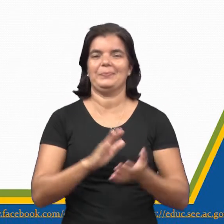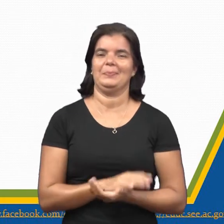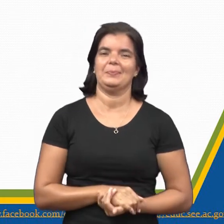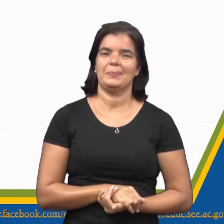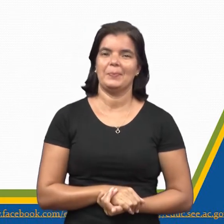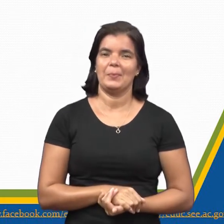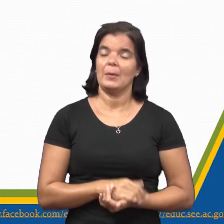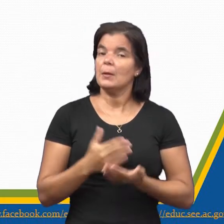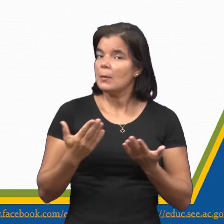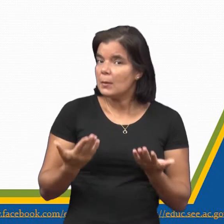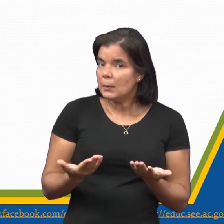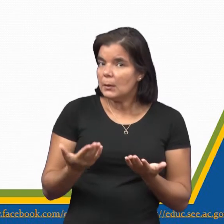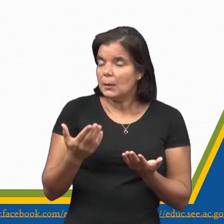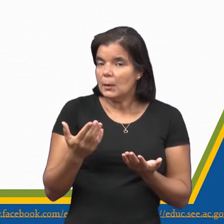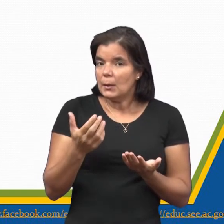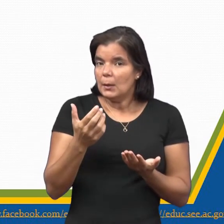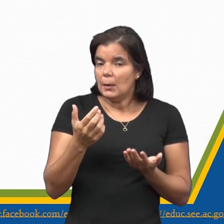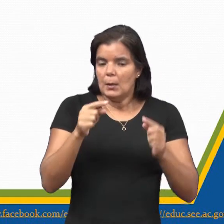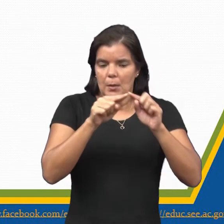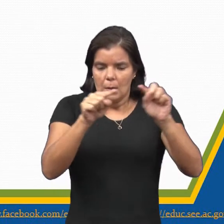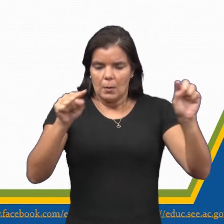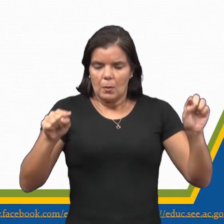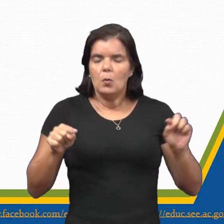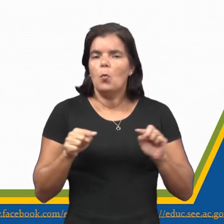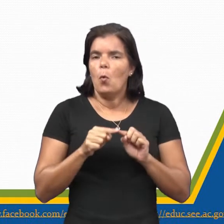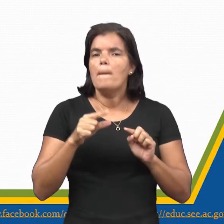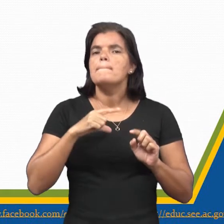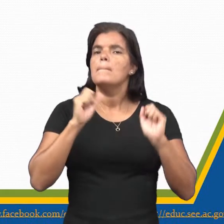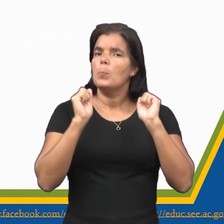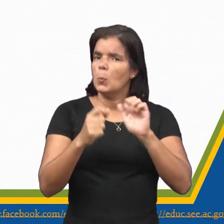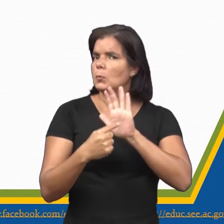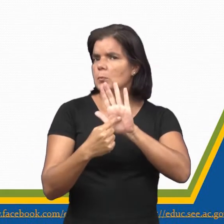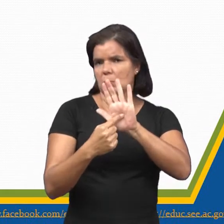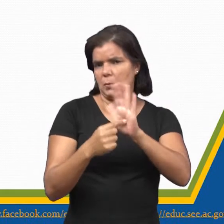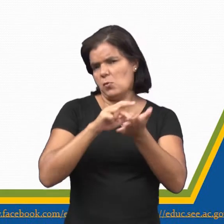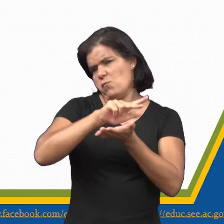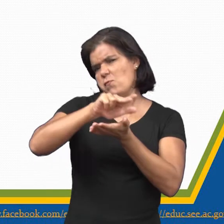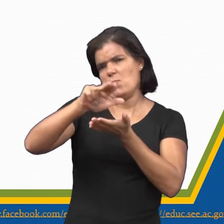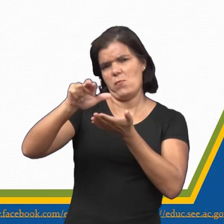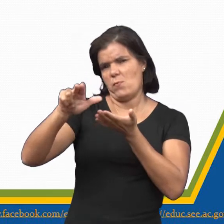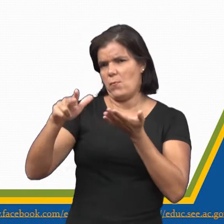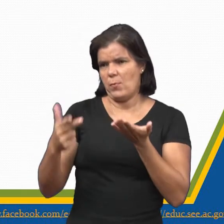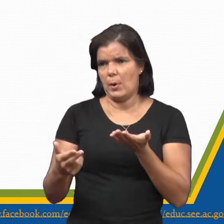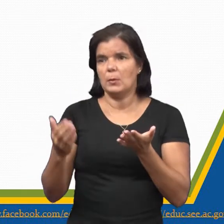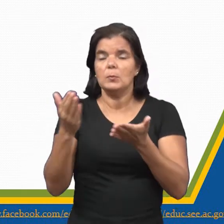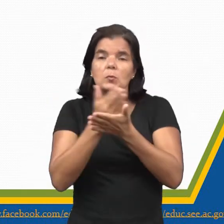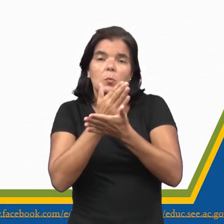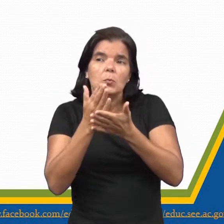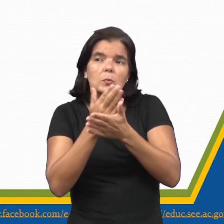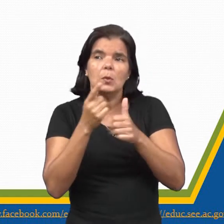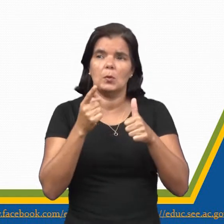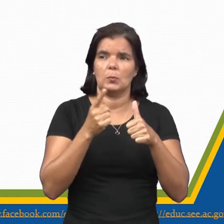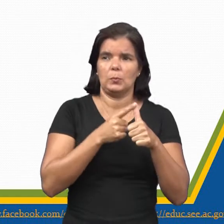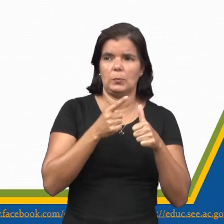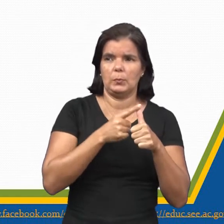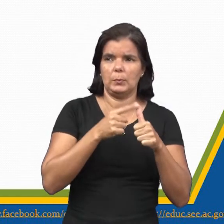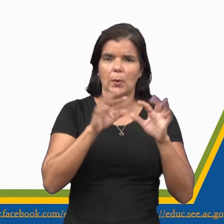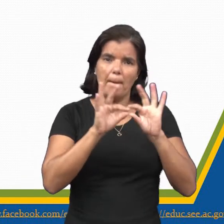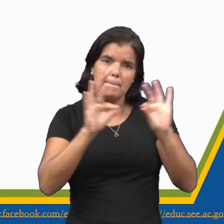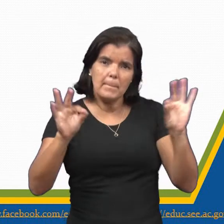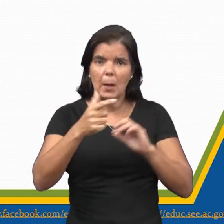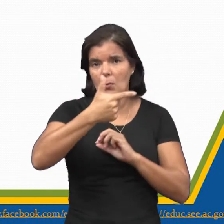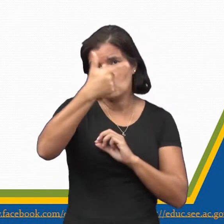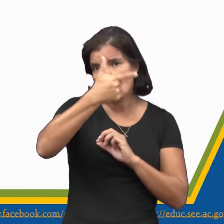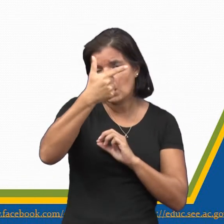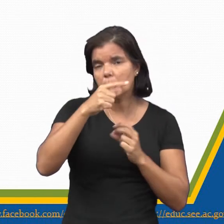Bem, a unidade de área pode ser representada de várias formas, né? Aqui temos algumas. O metro